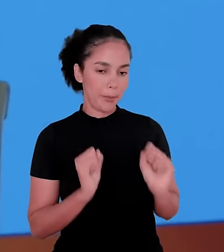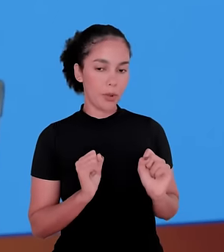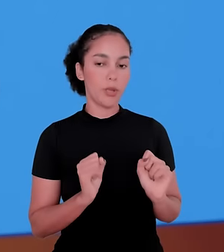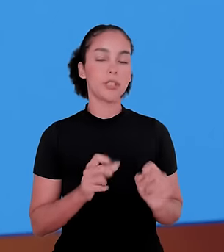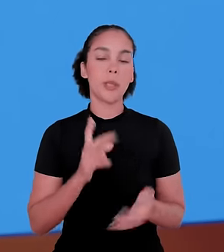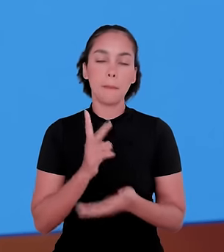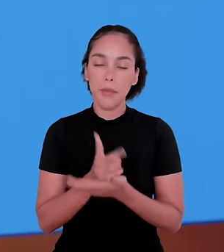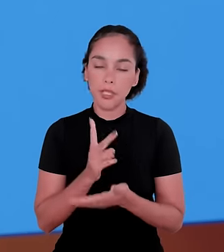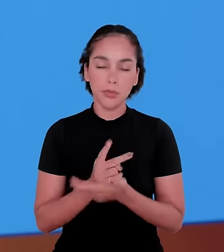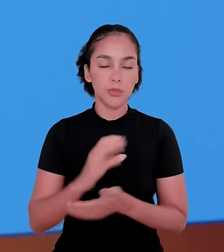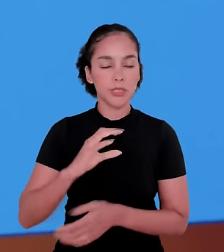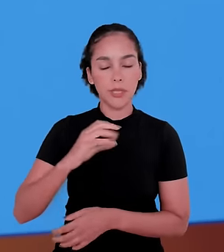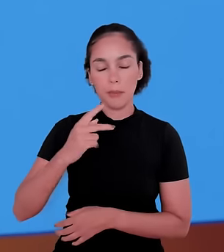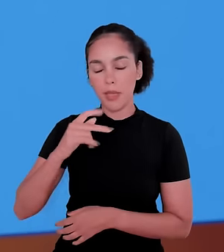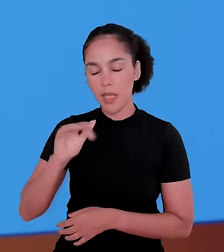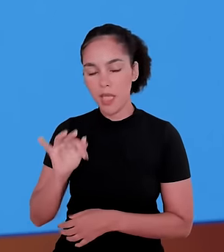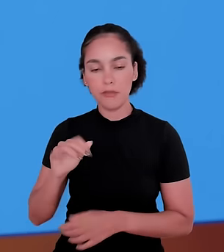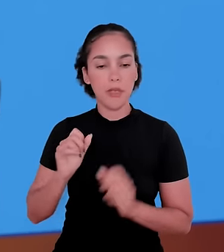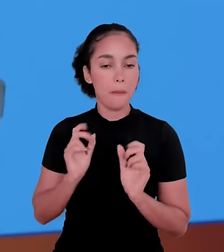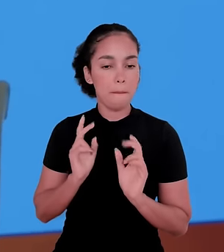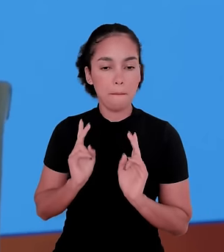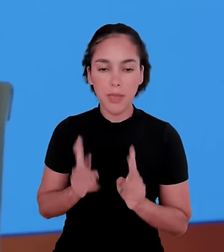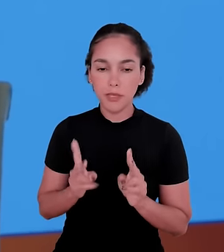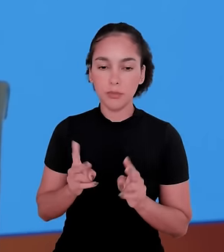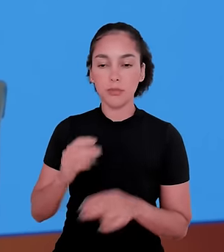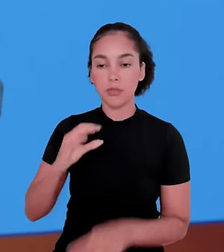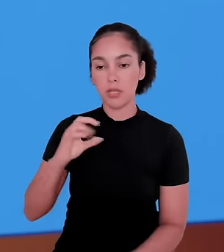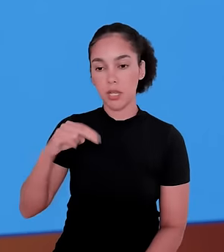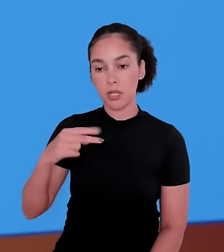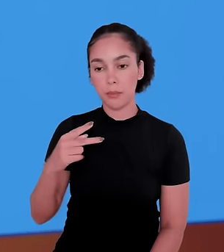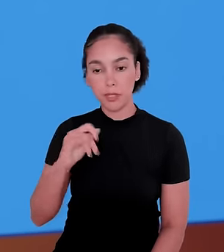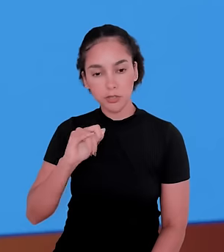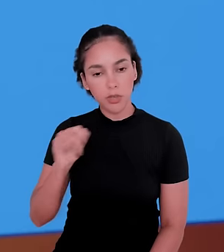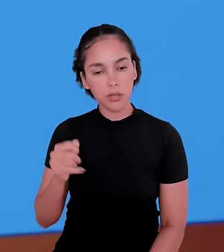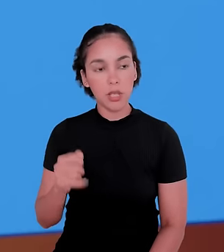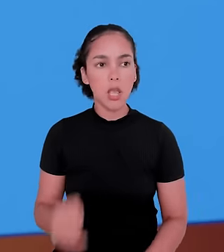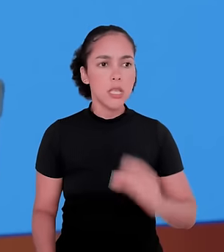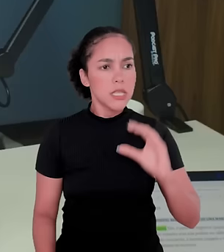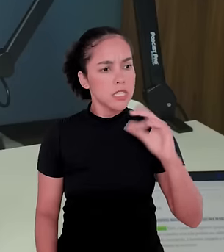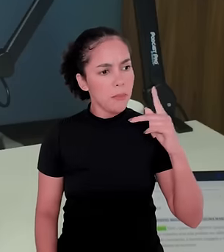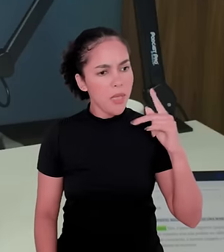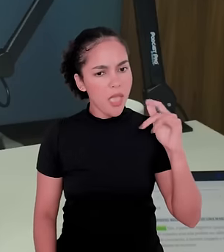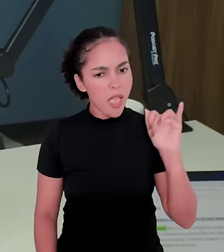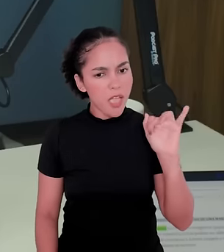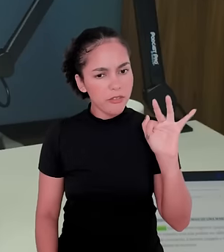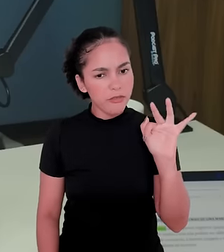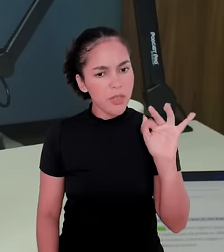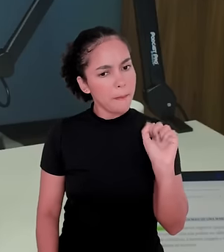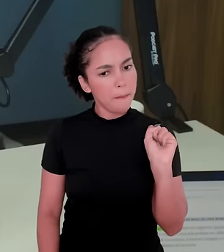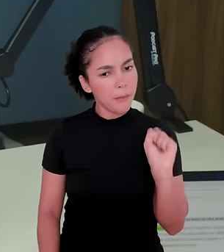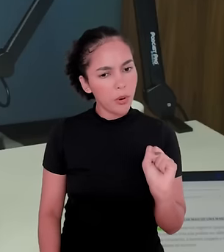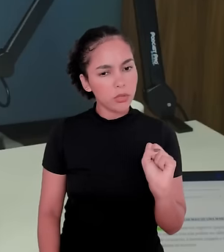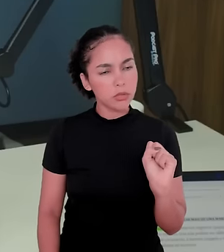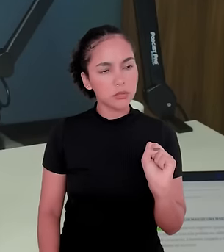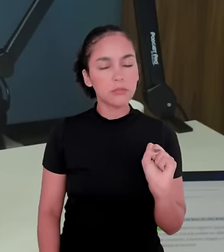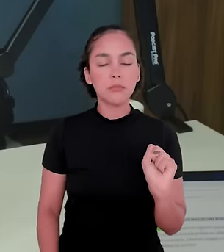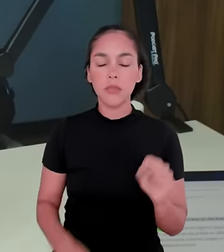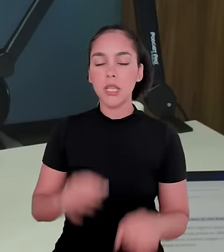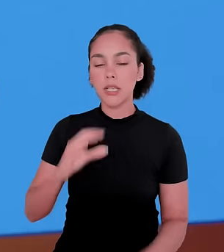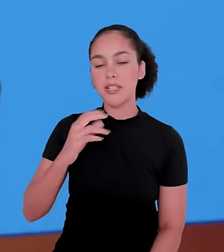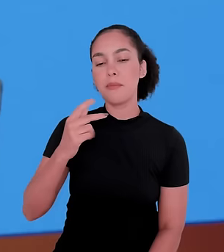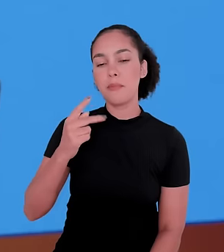CPF ou no mesmo cnpj CF também sim pessoa física pode registrar empresária que podia registrar